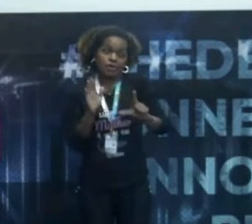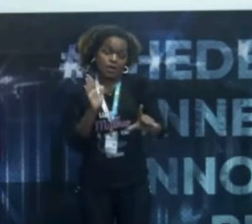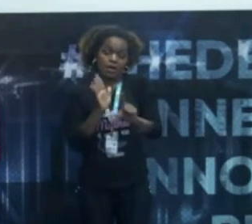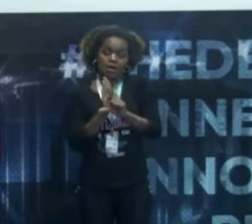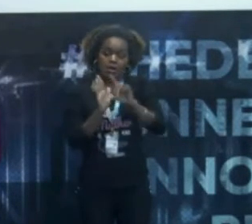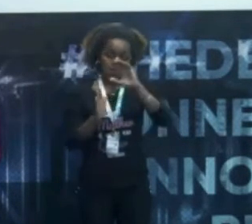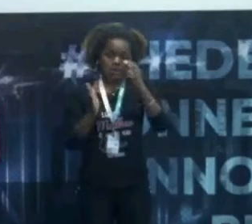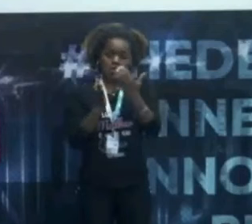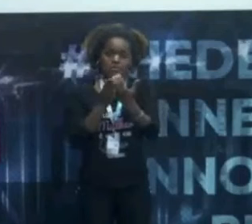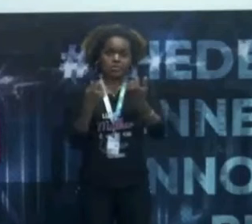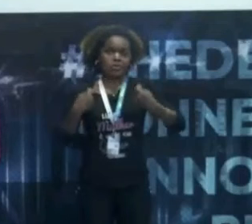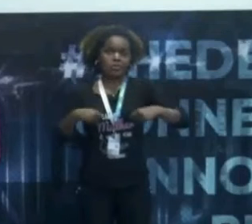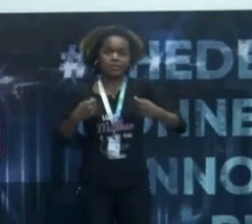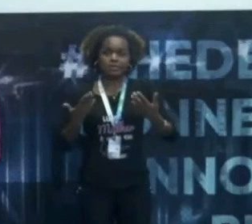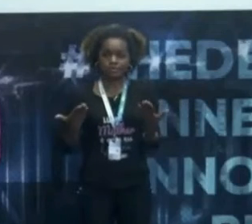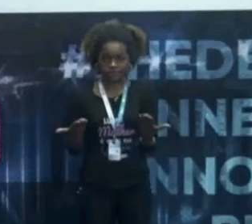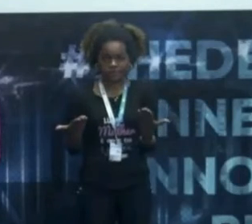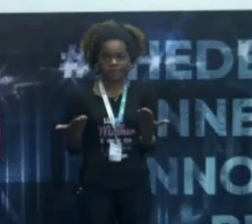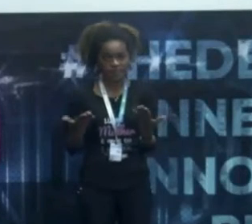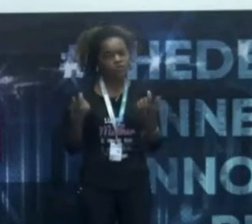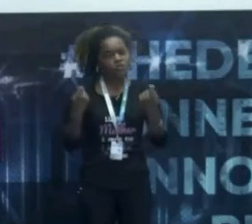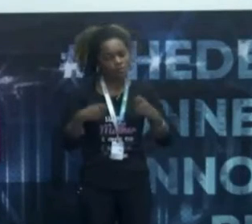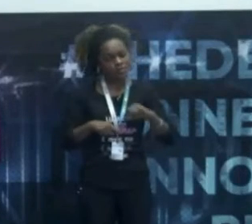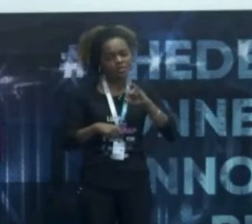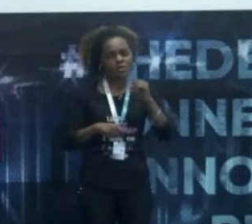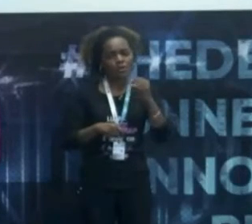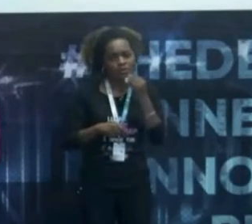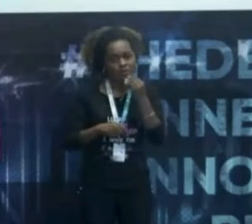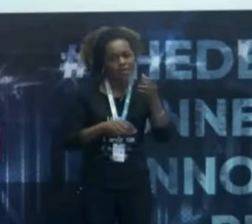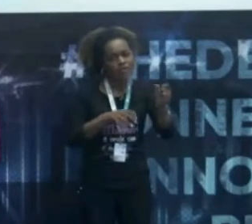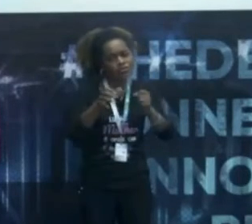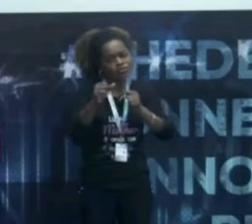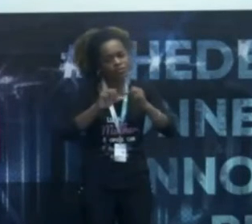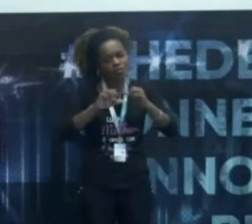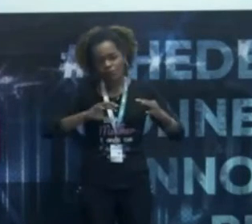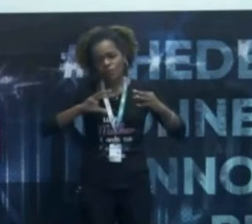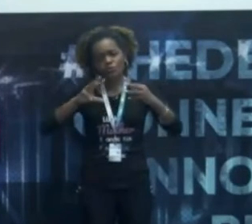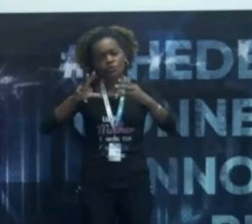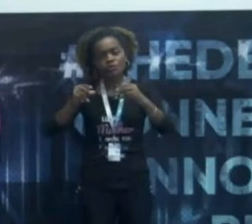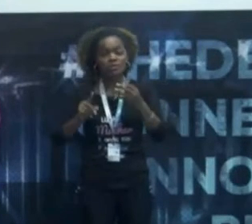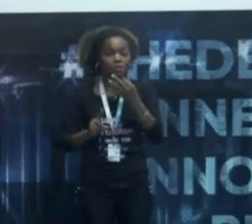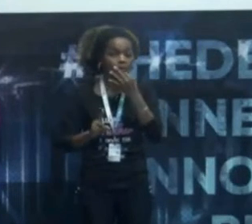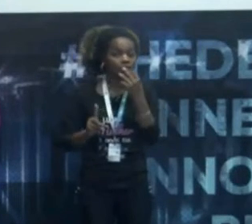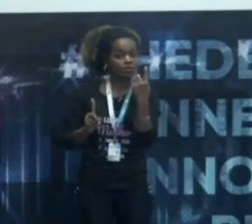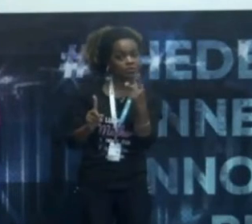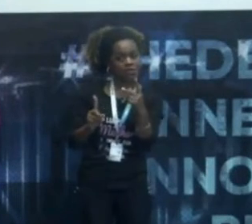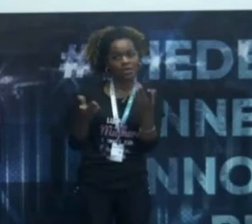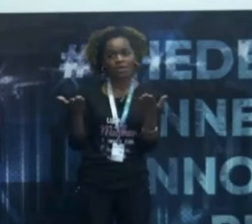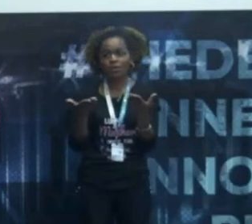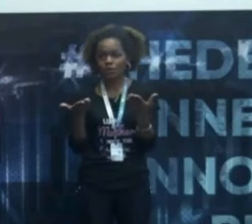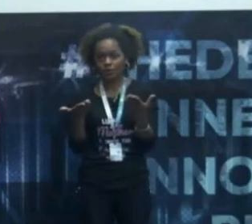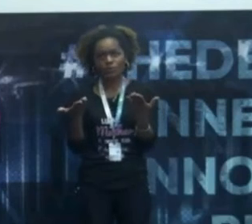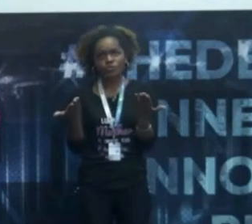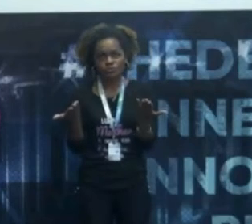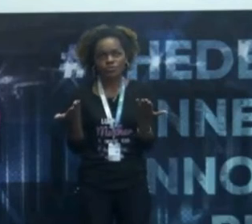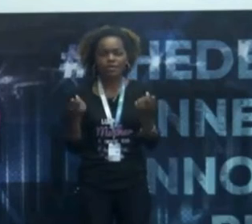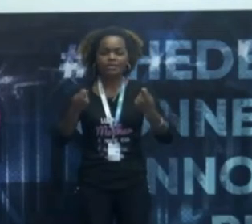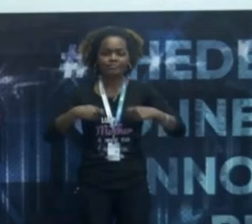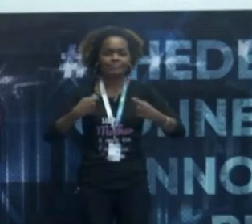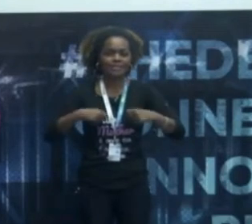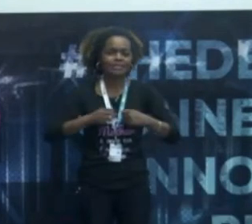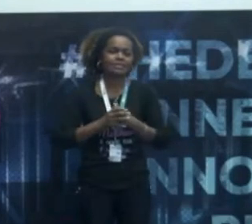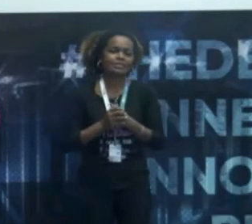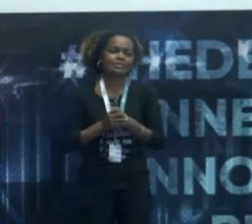né? A gente precisa dar essa oportunidade para todos. Então, na minha opinião, hoje em dia, ela é necessária. Vai,